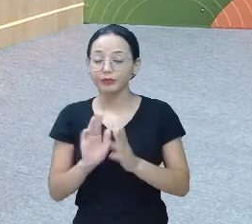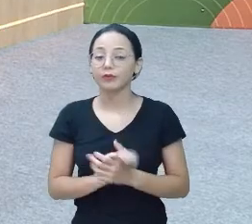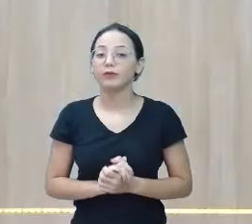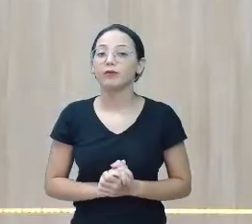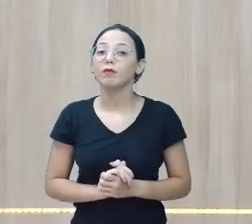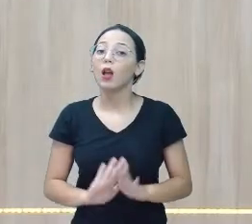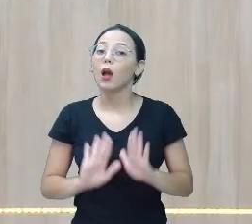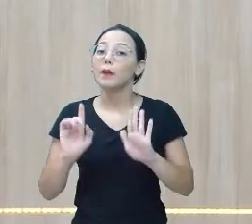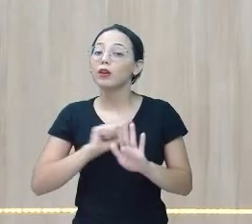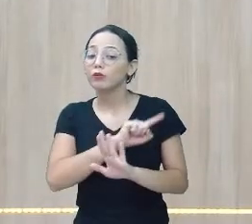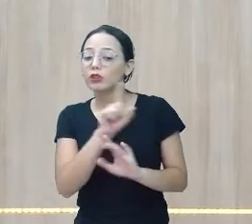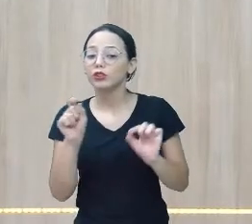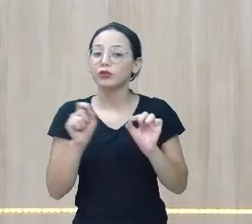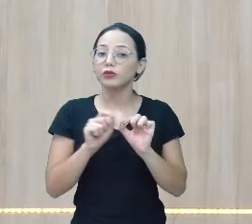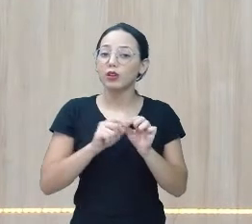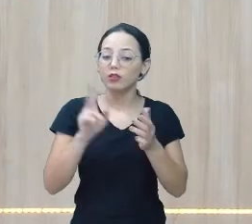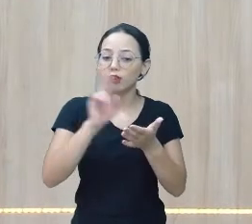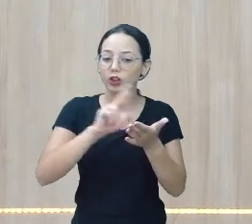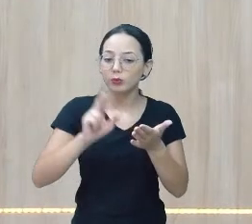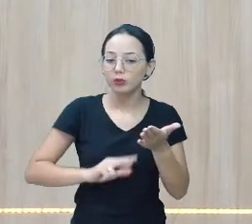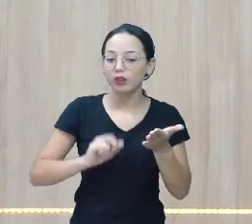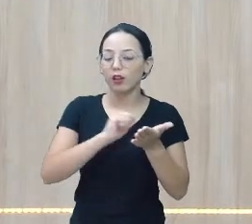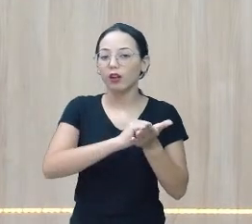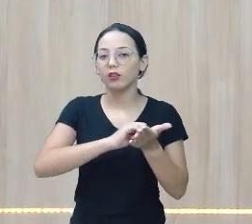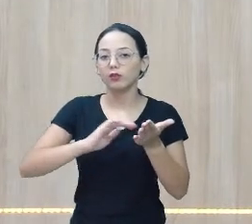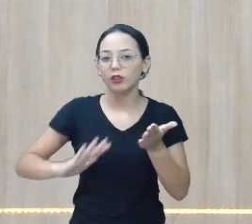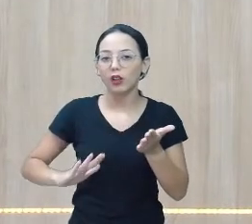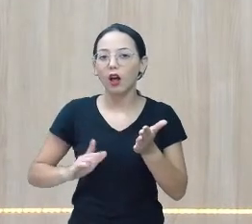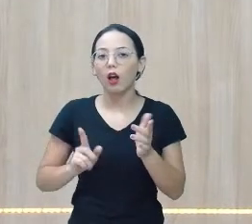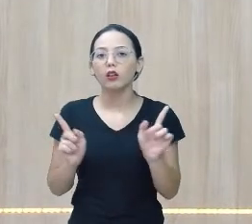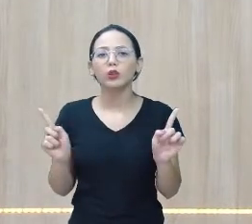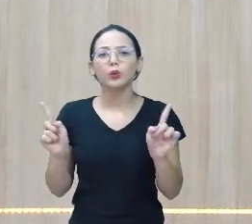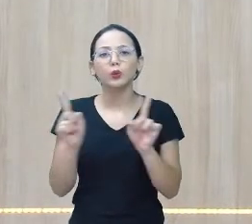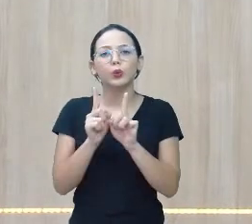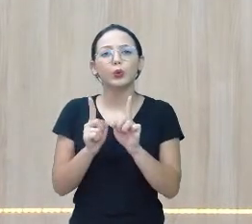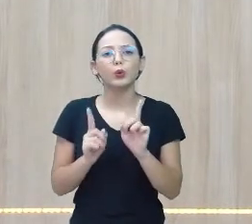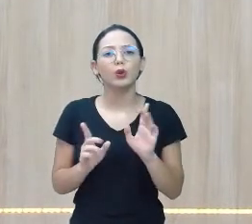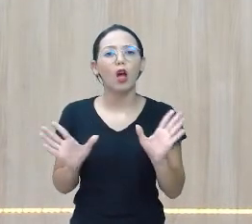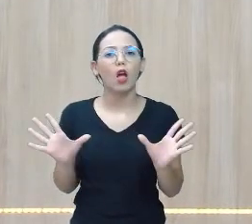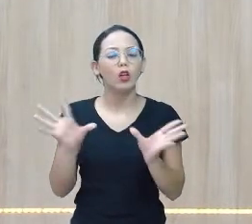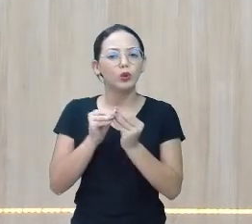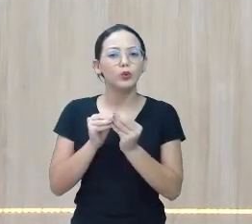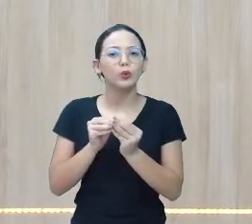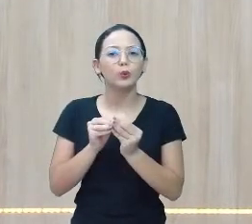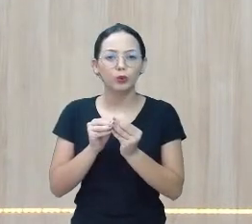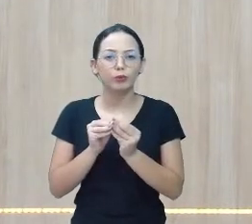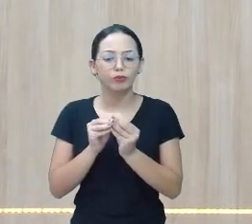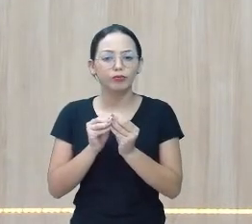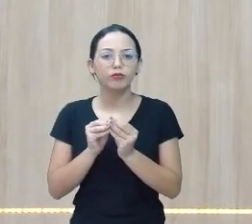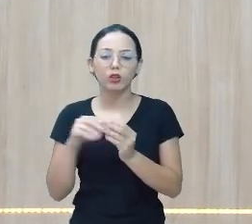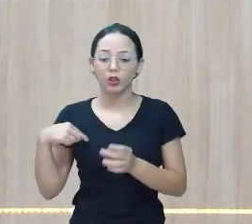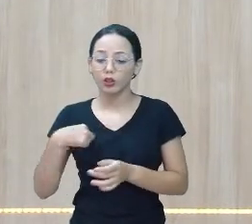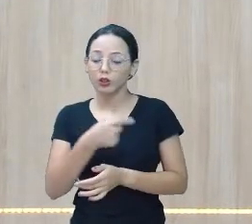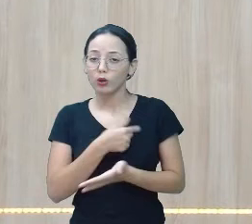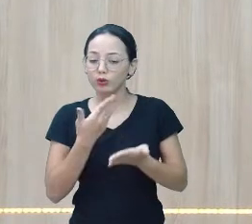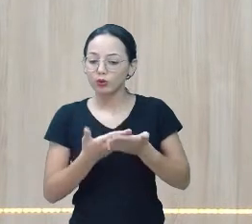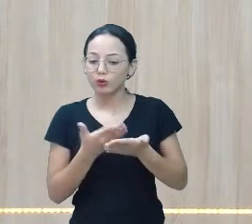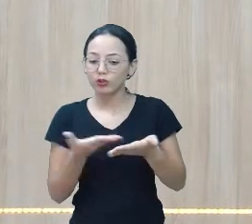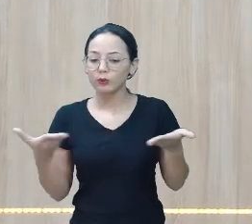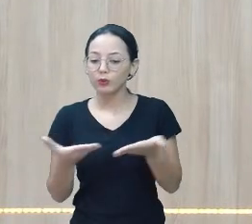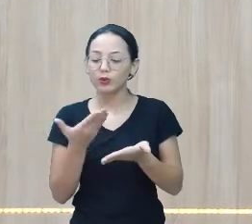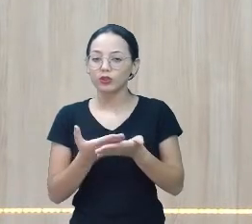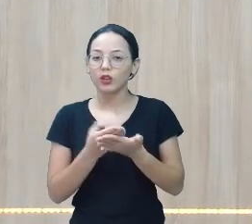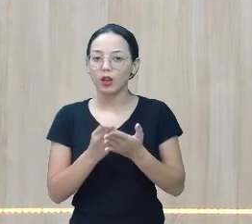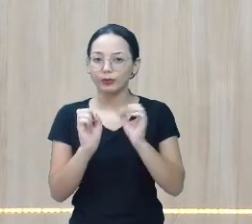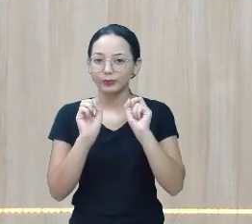realidade, vocês vão fazer nessa atividade um pequeno resumo disso, né, que nós trabalhamos na aula